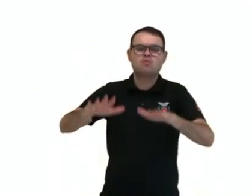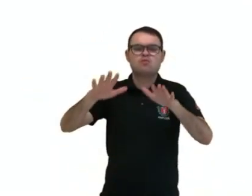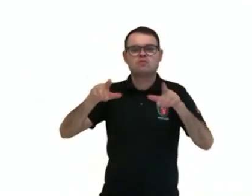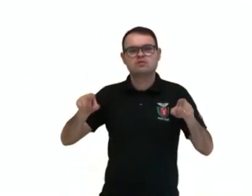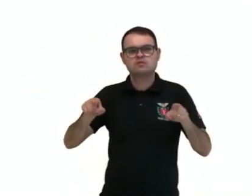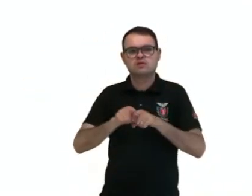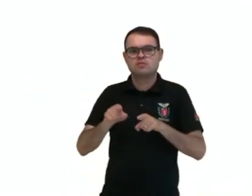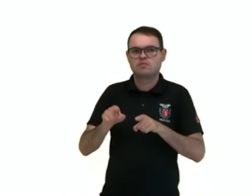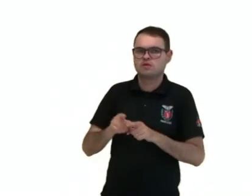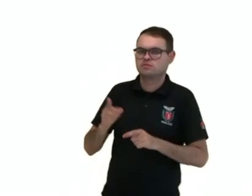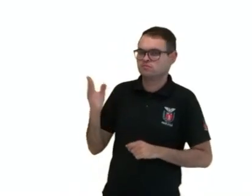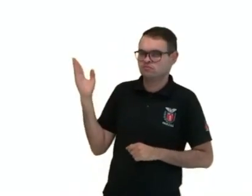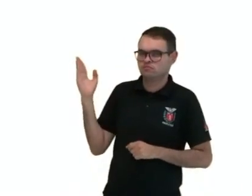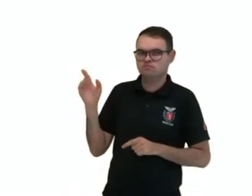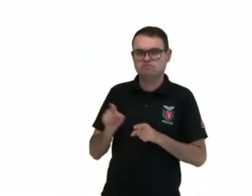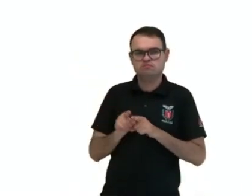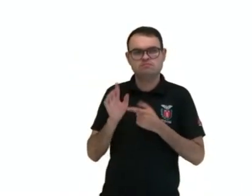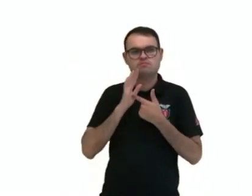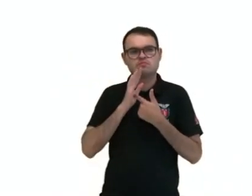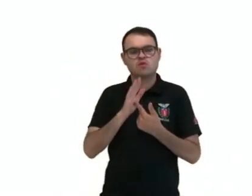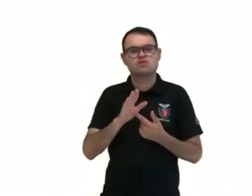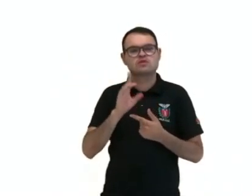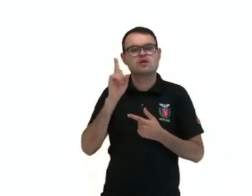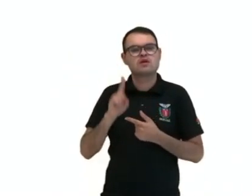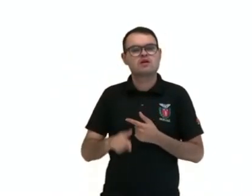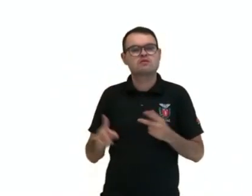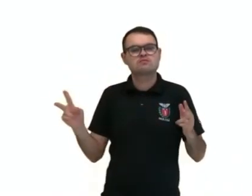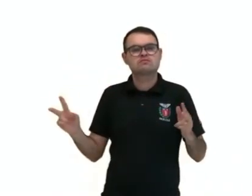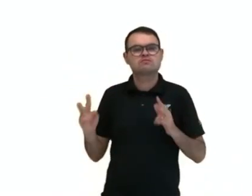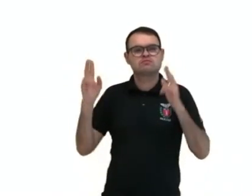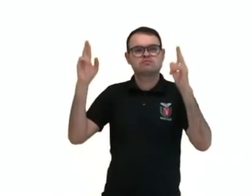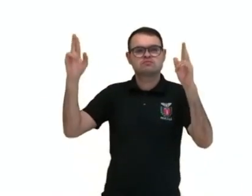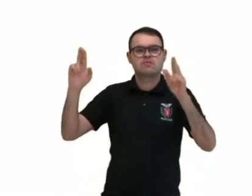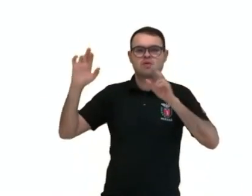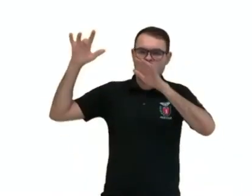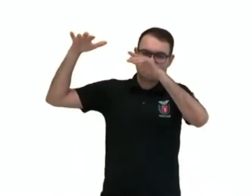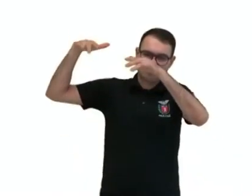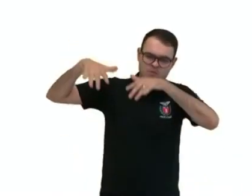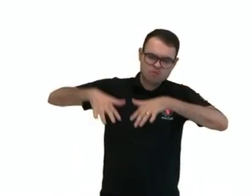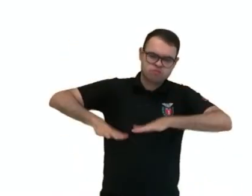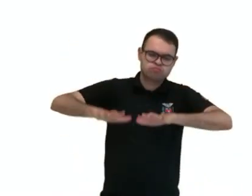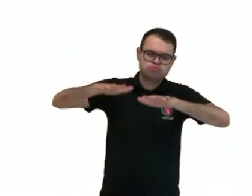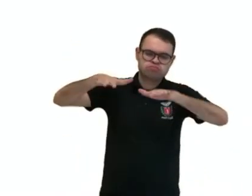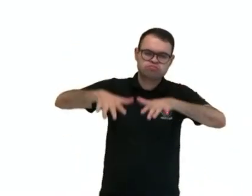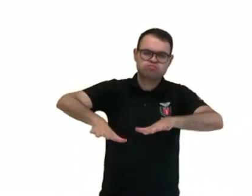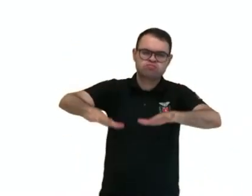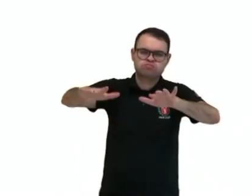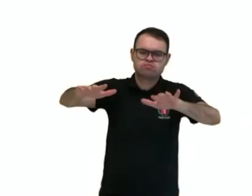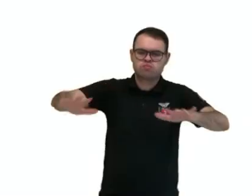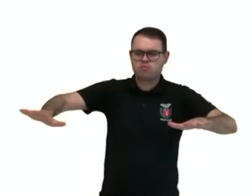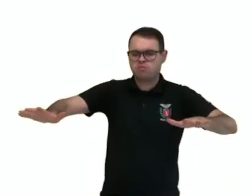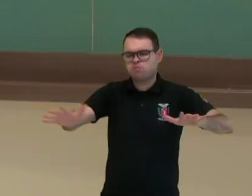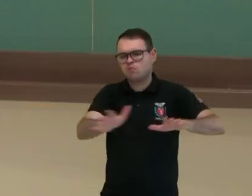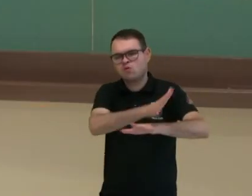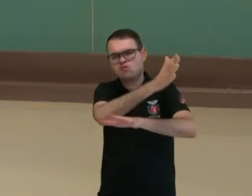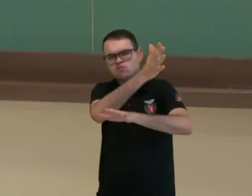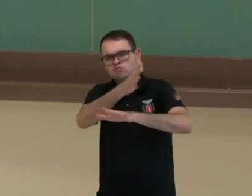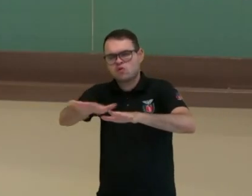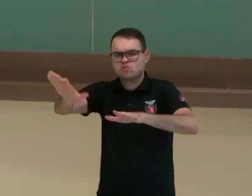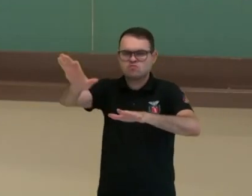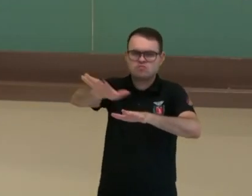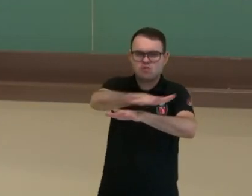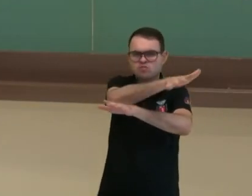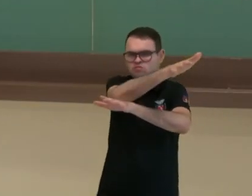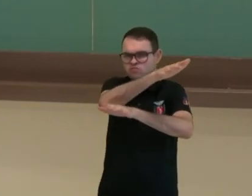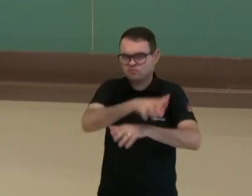e nessa animação que eu trago para você. Uma grande onda que vai derrubando tudo pela frente. Um